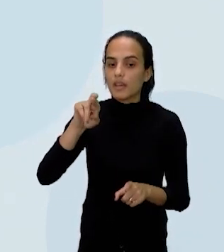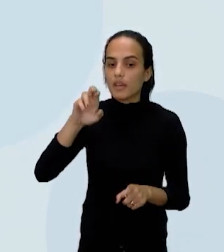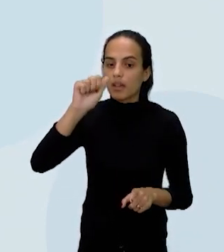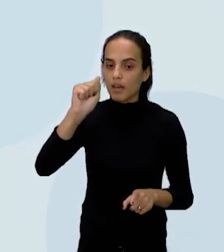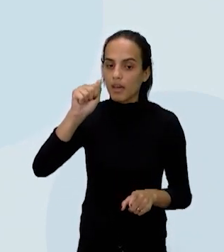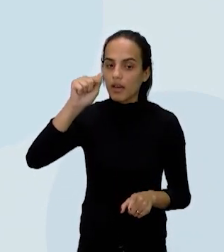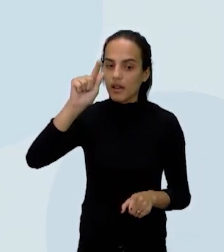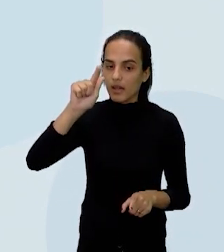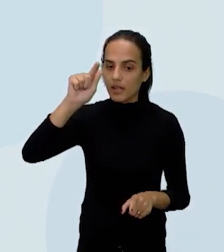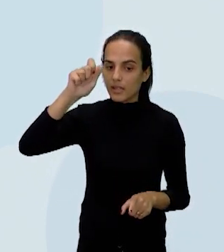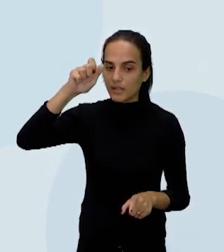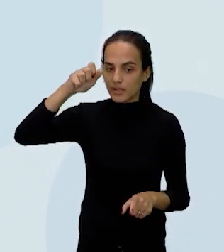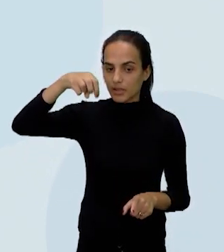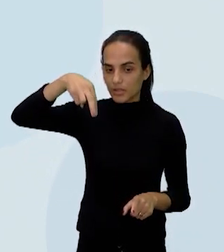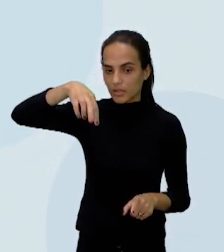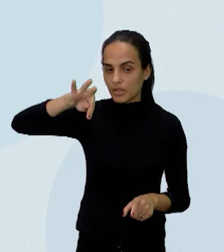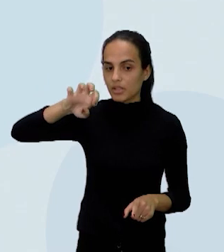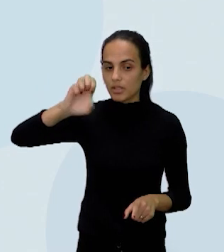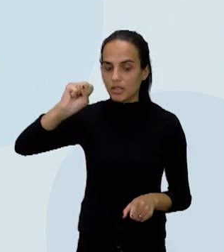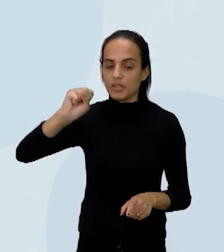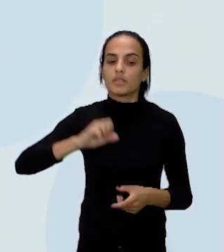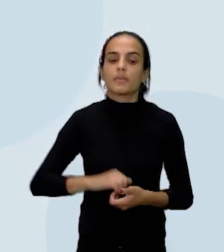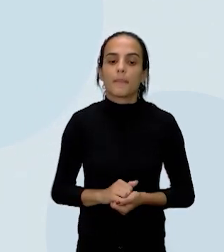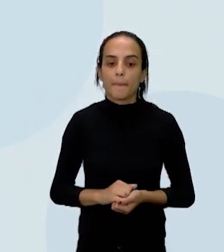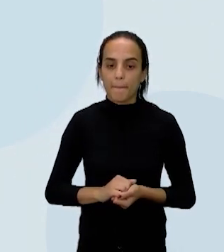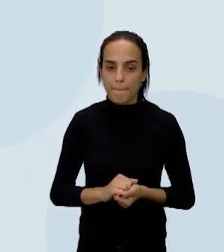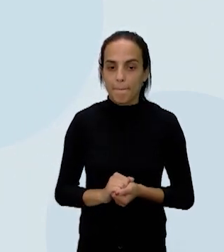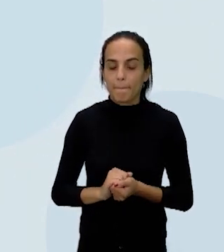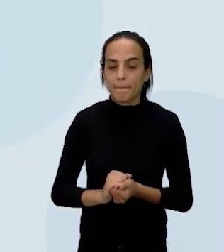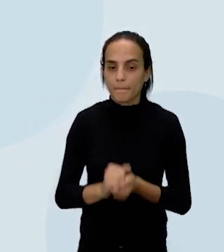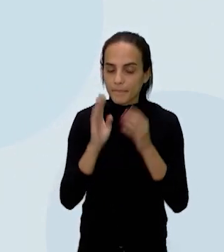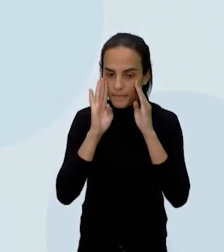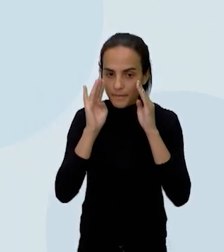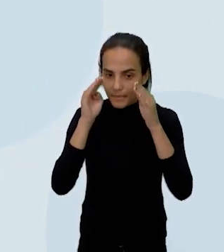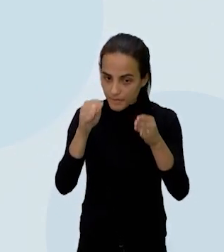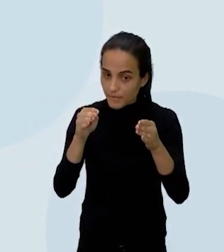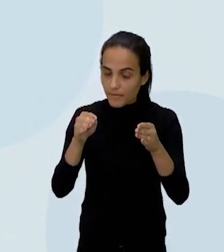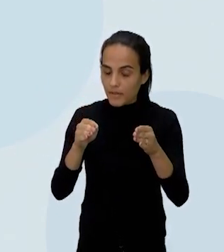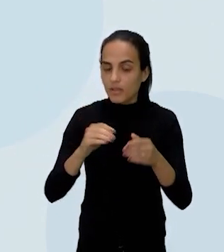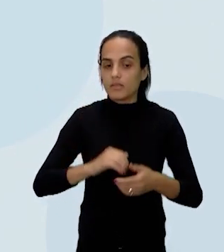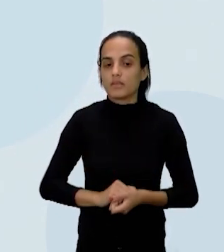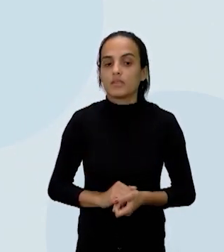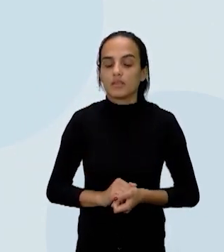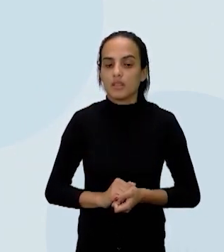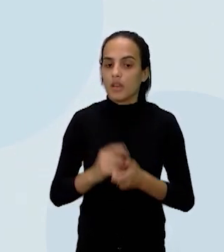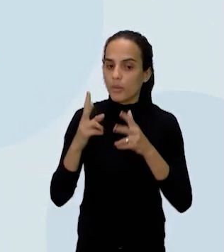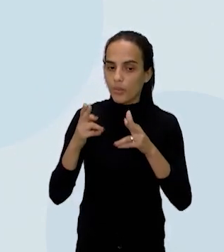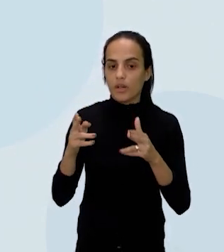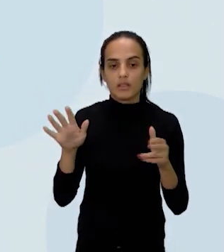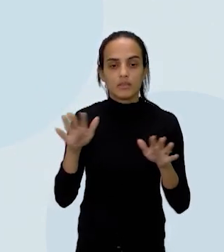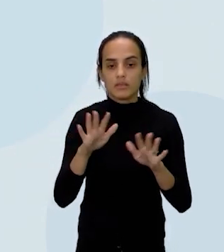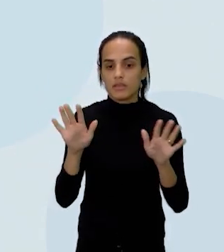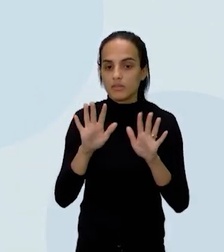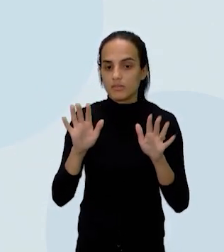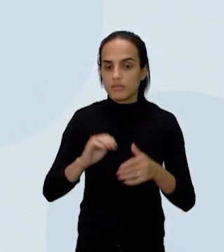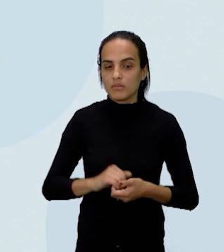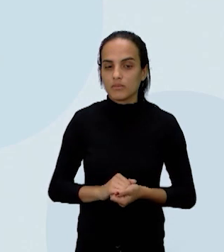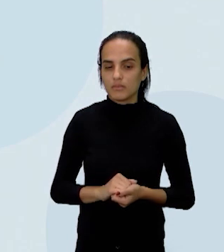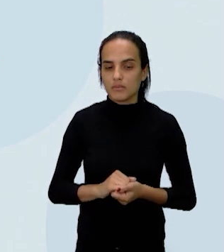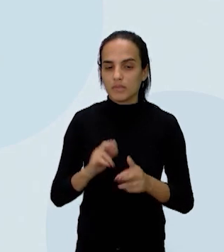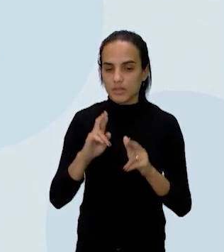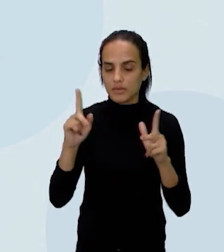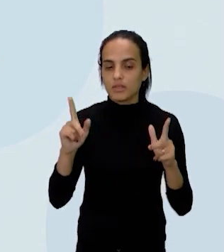químico, as concentrações, foi o que eu falei, as concentrações de reagente e produto não são iguais. Então, eu tenho